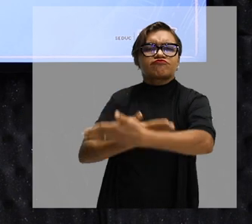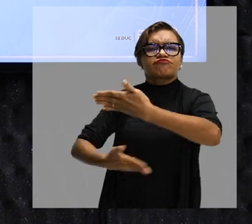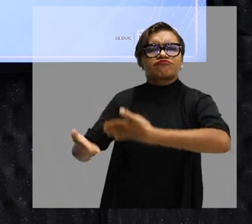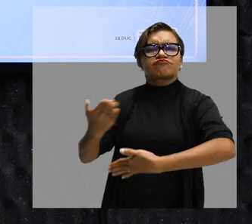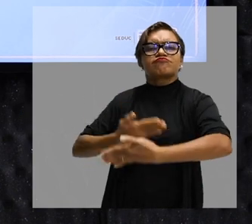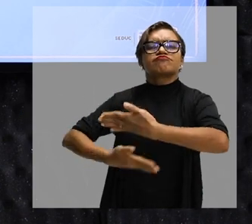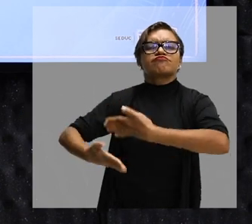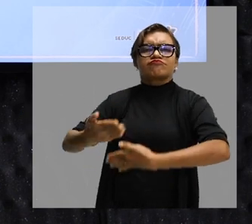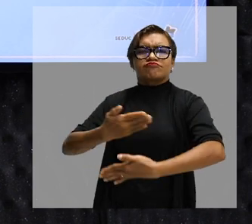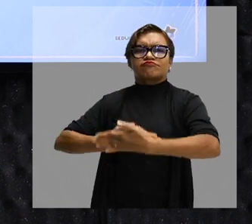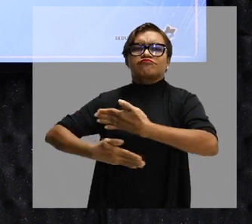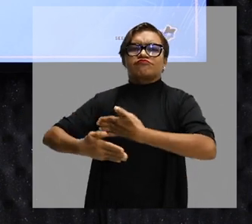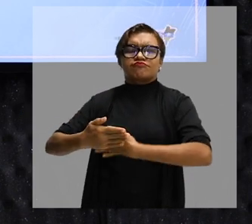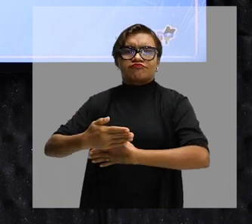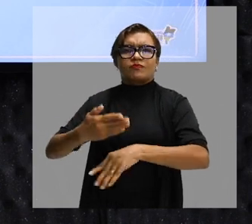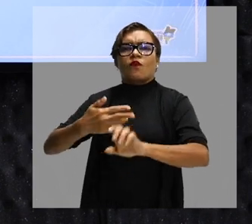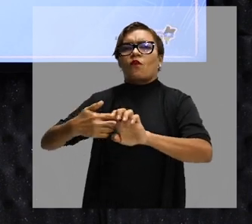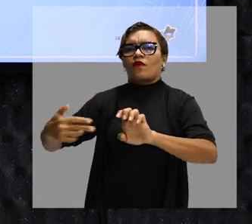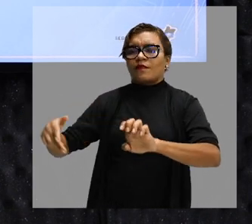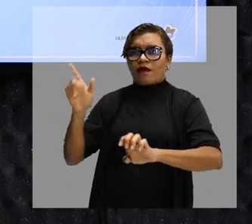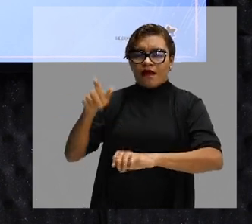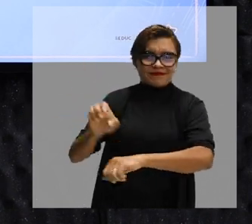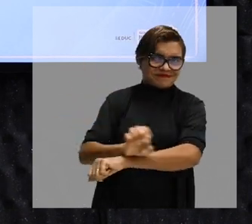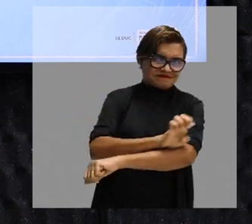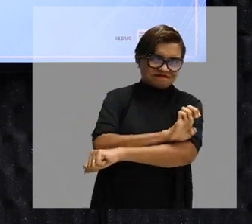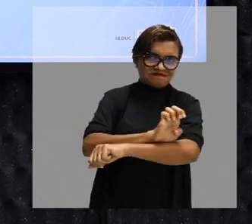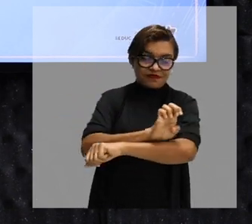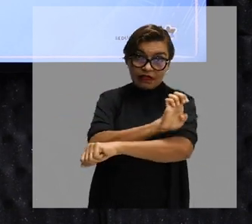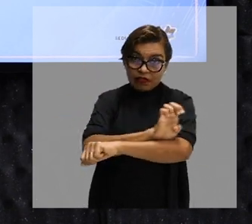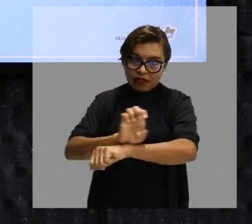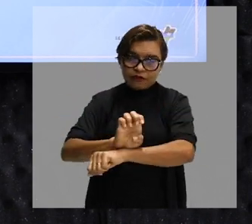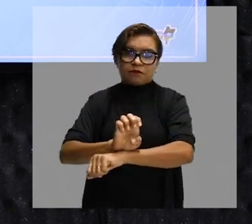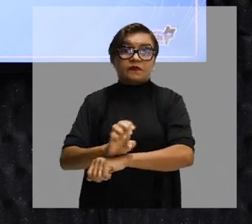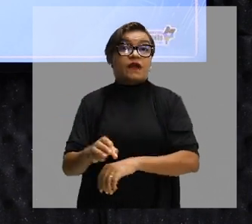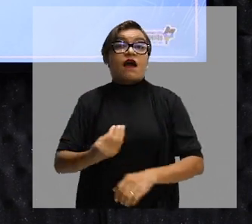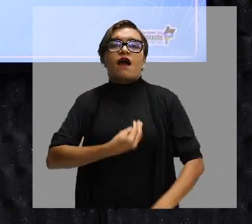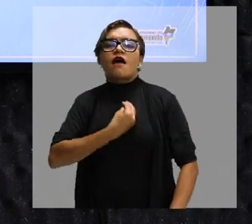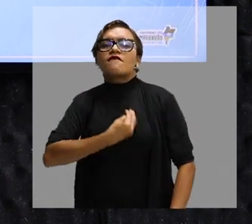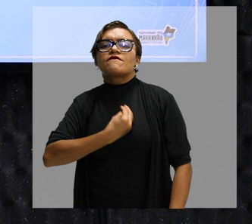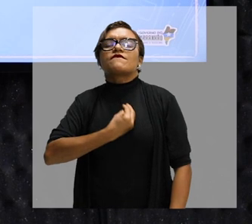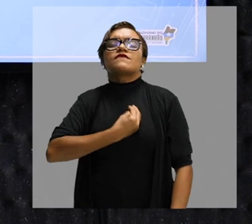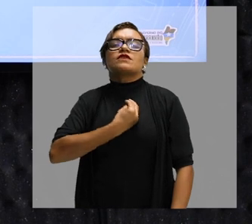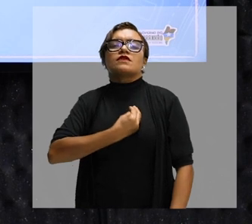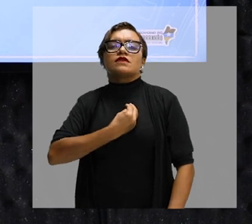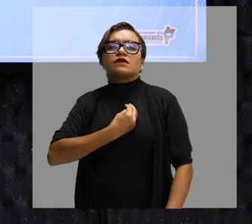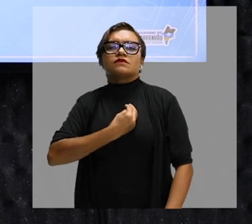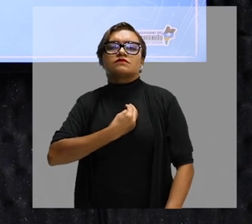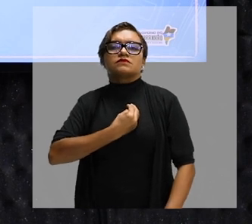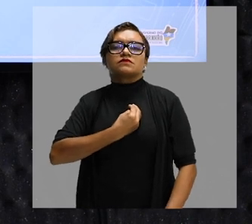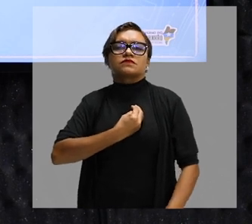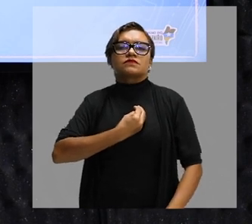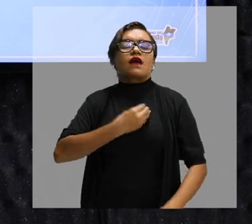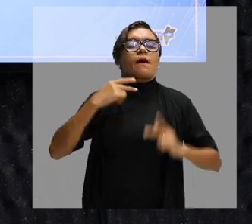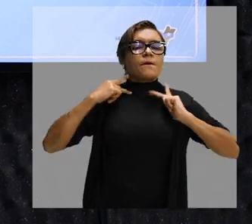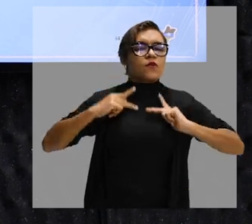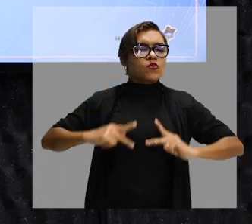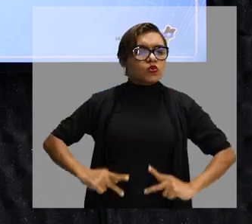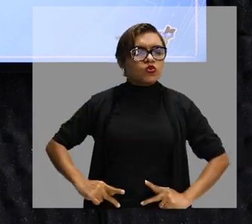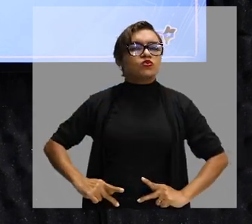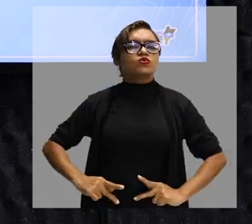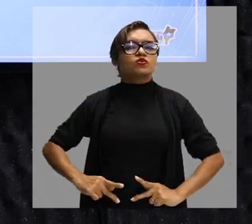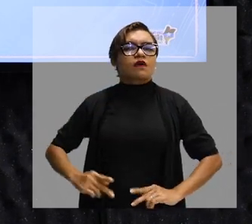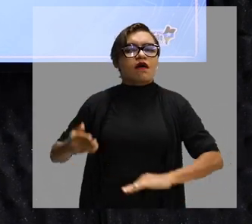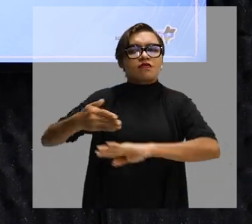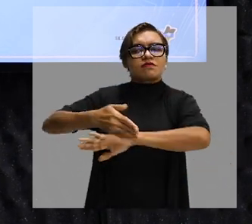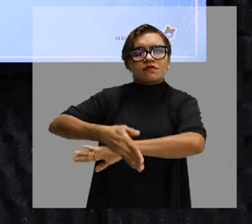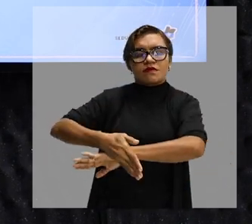direta com o elemento que é a ética. A vida do indivíduo, o comportamento do indivíduo, ele está dentro